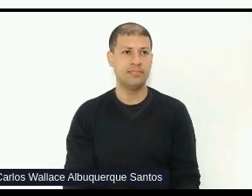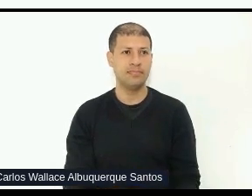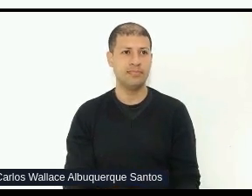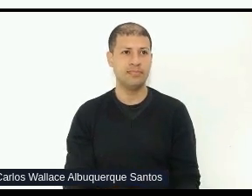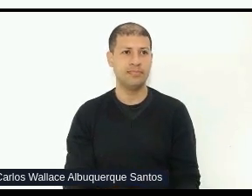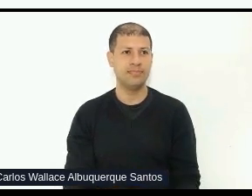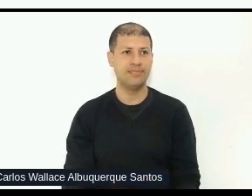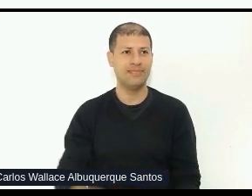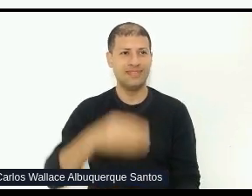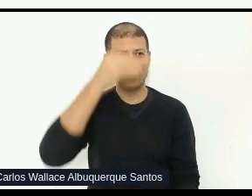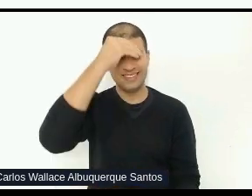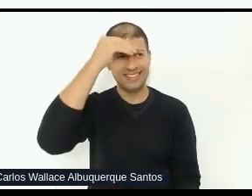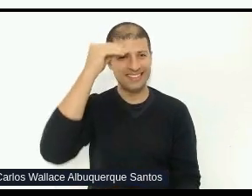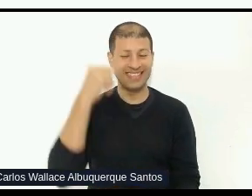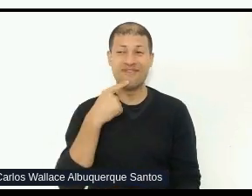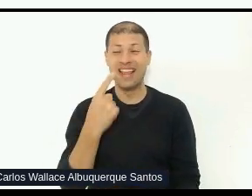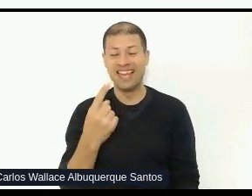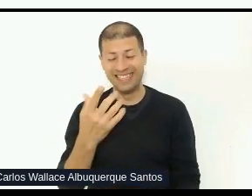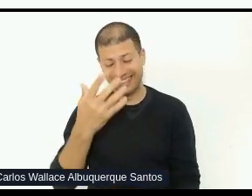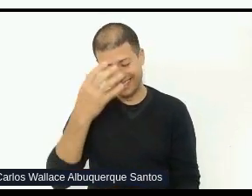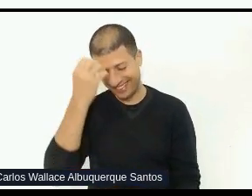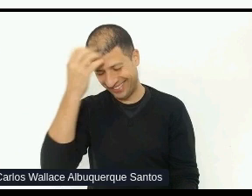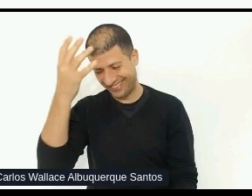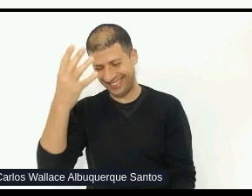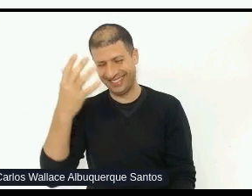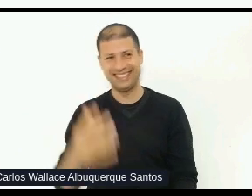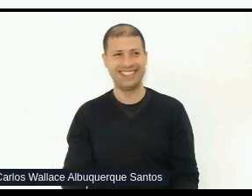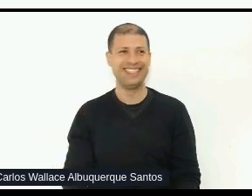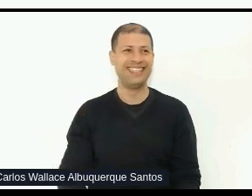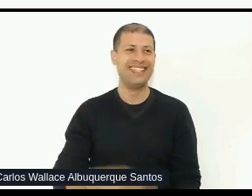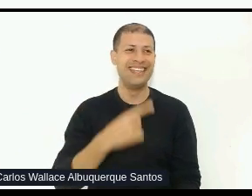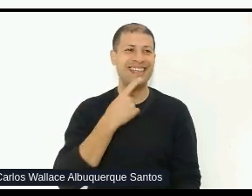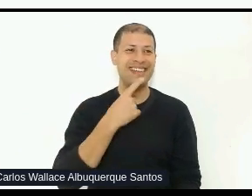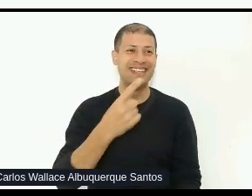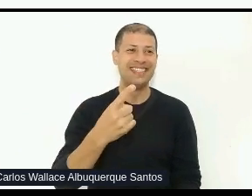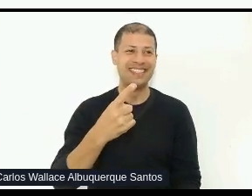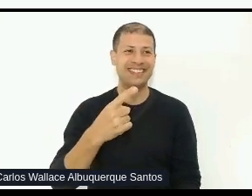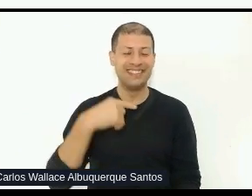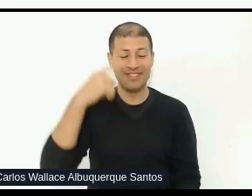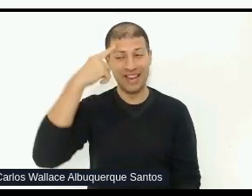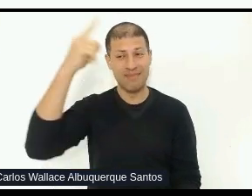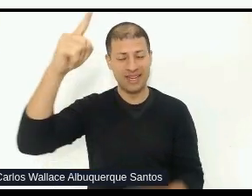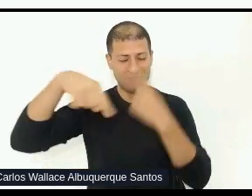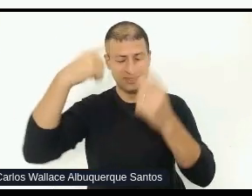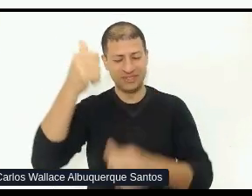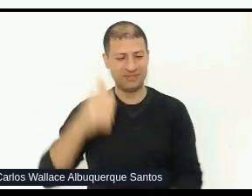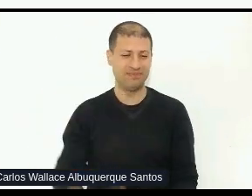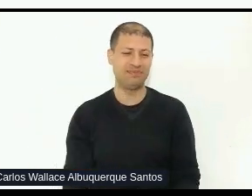eu esqueci o que eu ia falar, mas eu queria falar alguma coisa, mas eu vou lembrar depois.